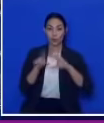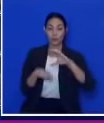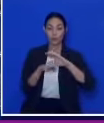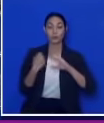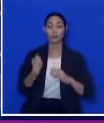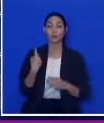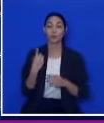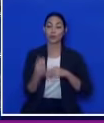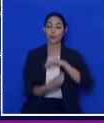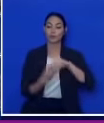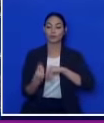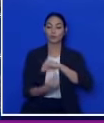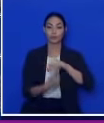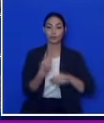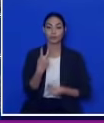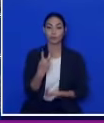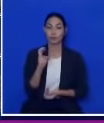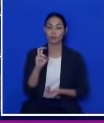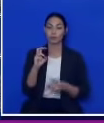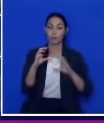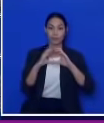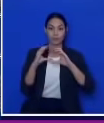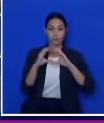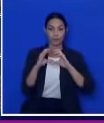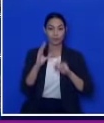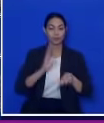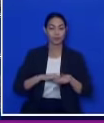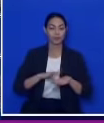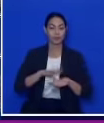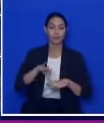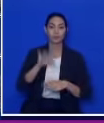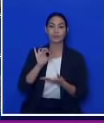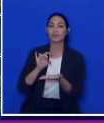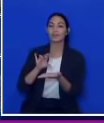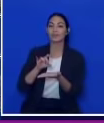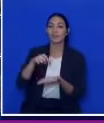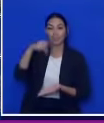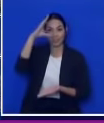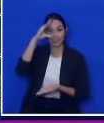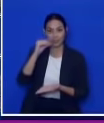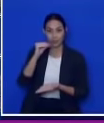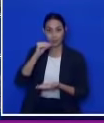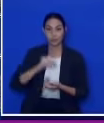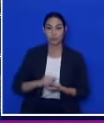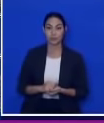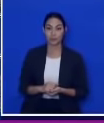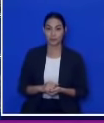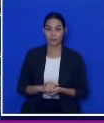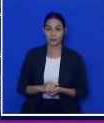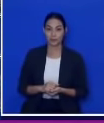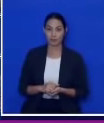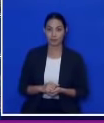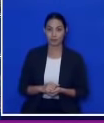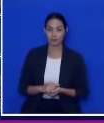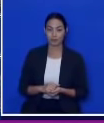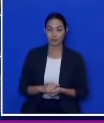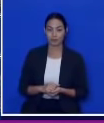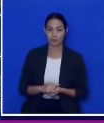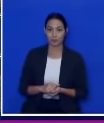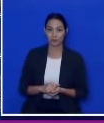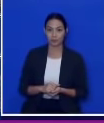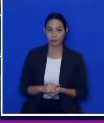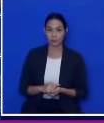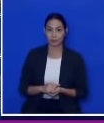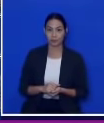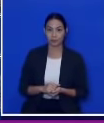número 1 girando, embaralhando as 25 bolas para o sorteio da Loto Fácil desta noite. Vem chegando o primeiro